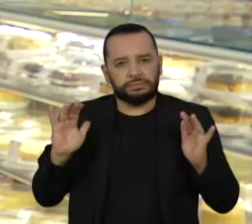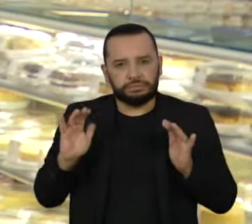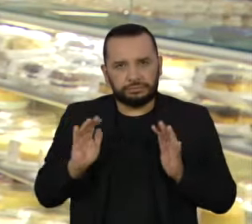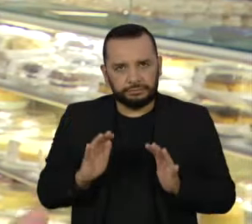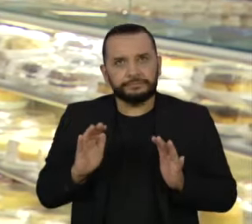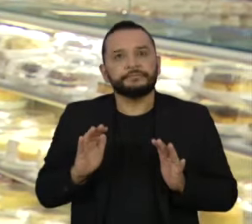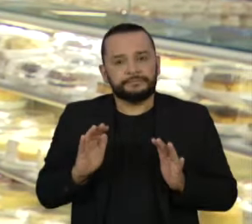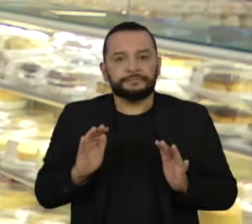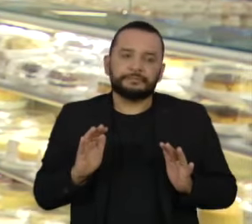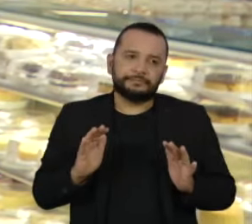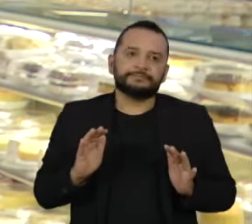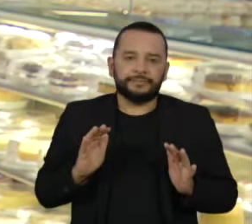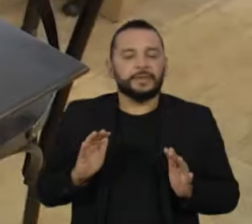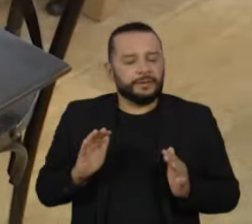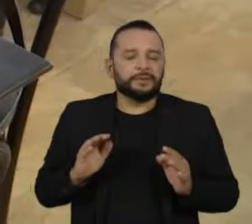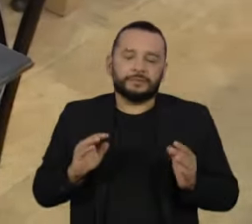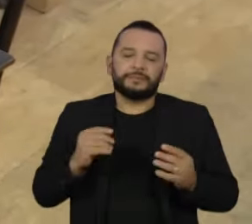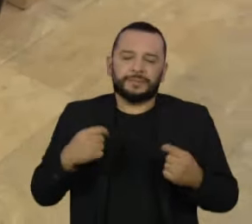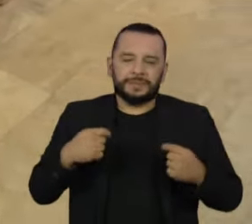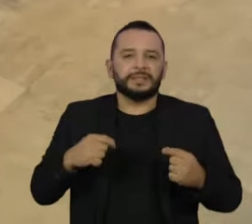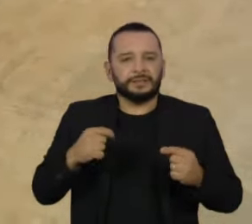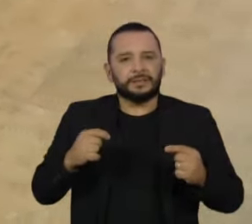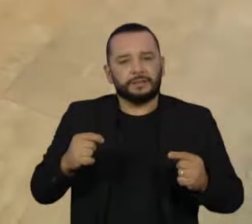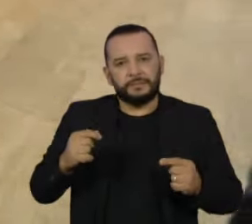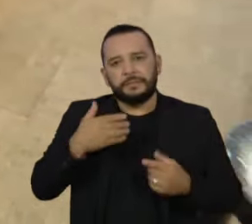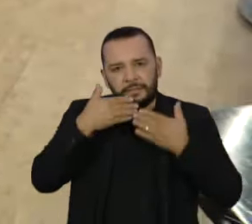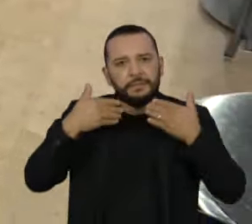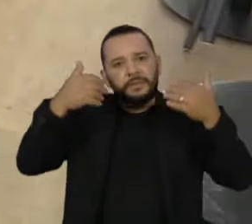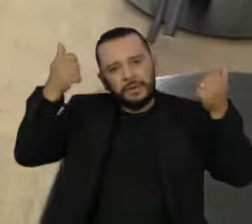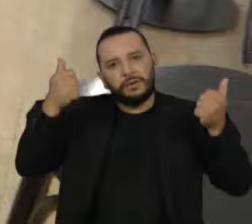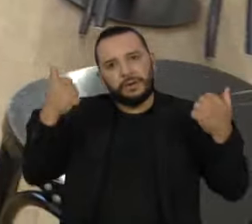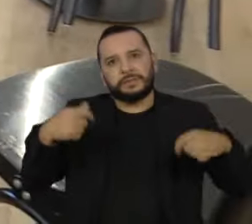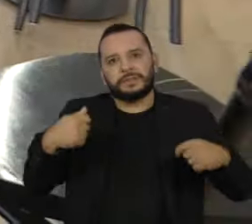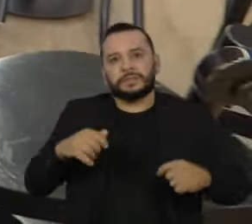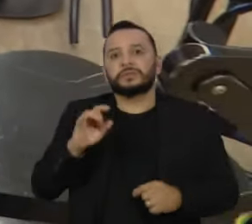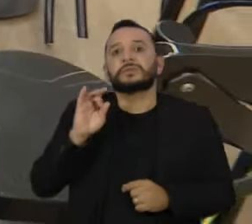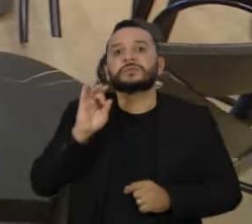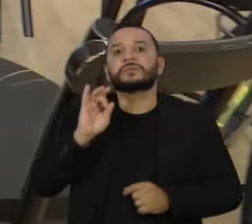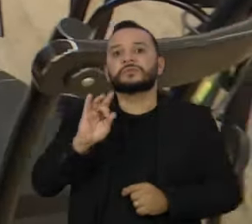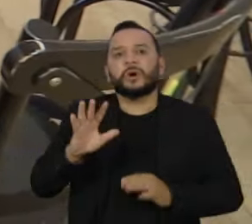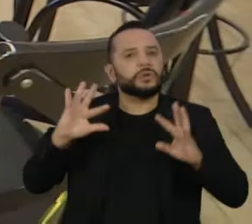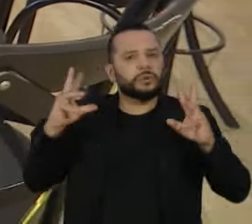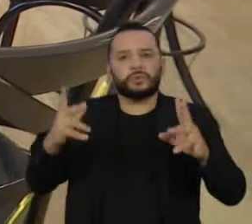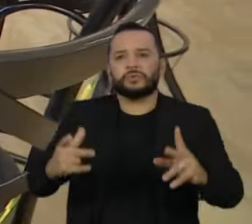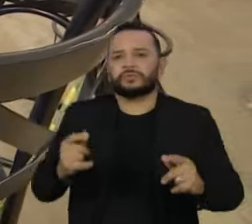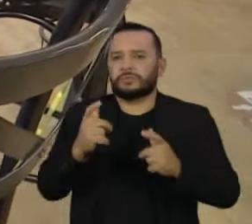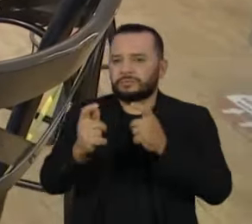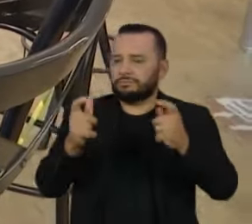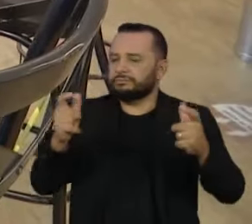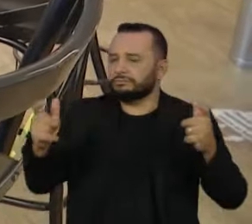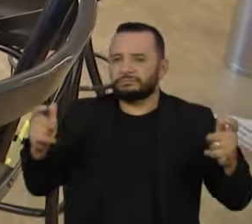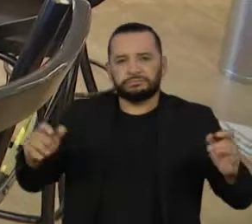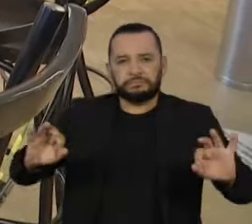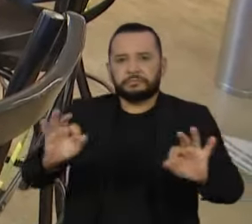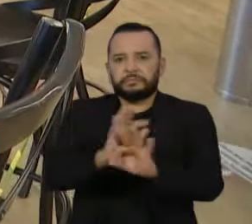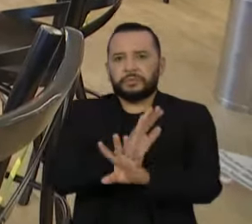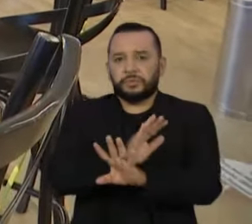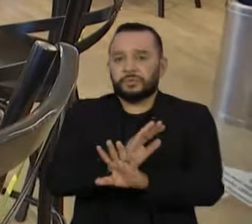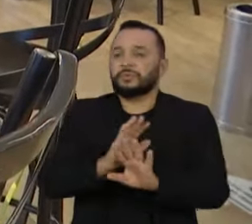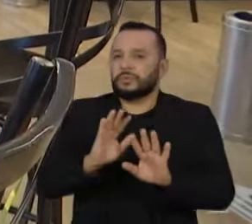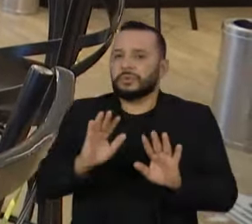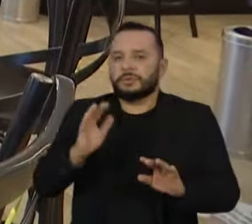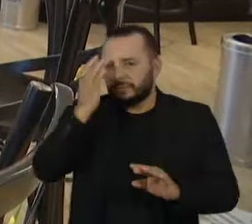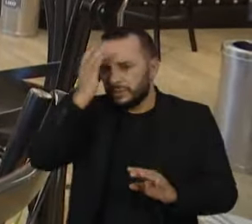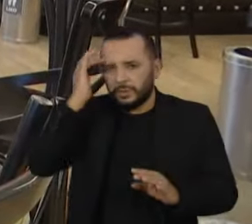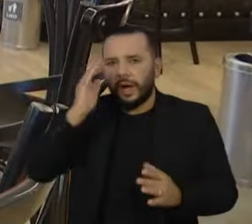para melhorar falta bastante ainda. Eu acredito que só quando tiver todo mundo vacinado, o pessoal estiver assim, mais